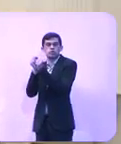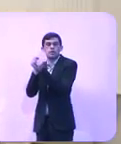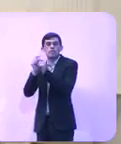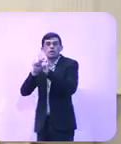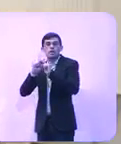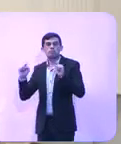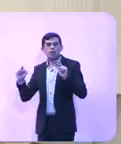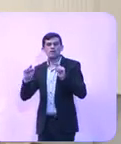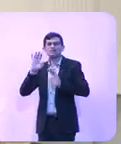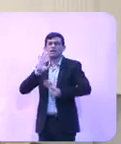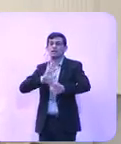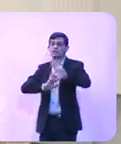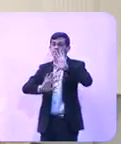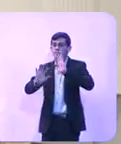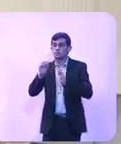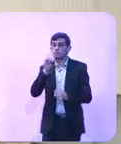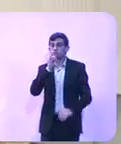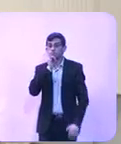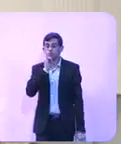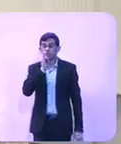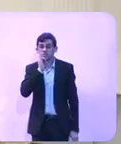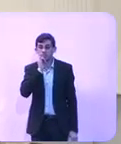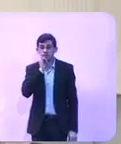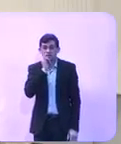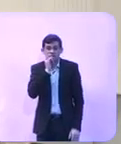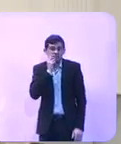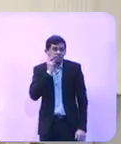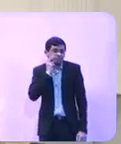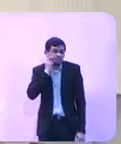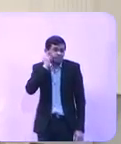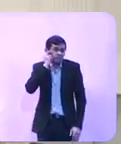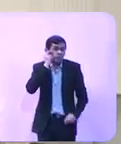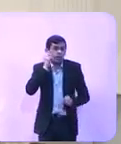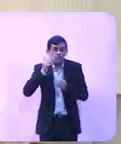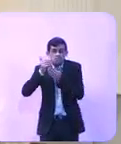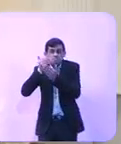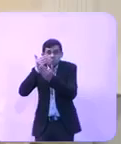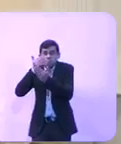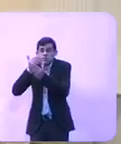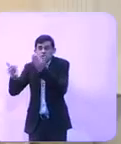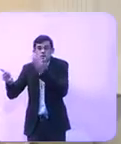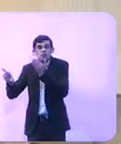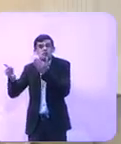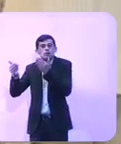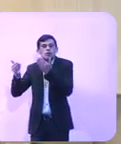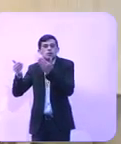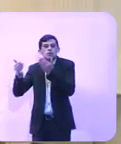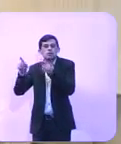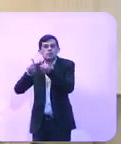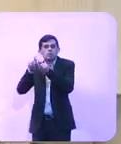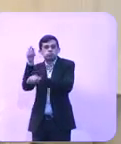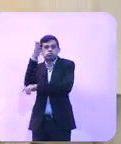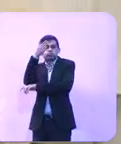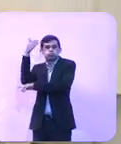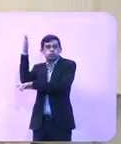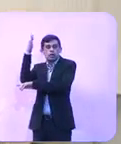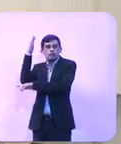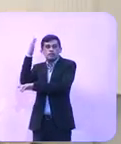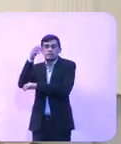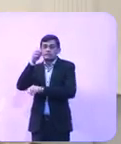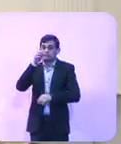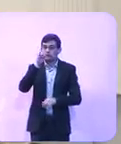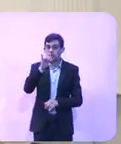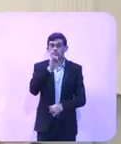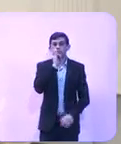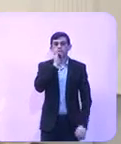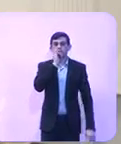a maior vergonha para uma legião era perder para o inimigo a águia e o estandarte. Tanto